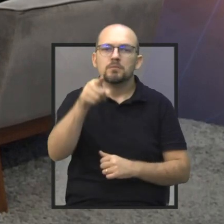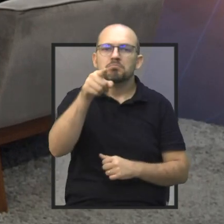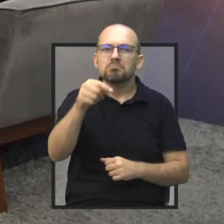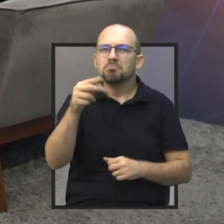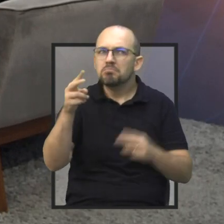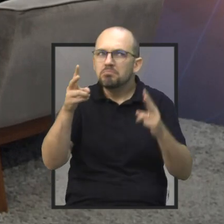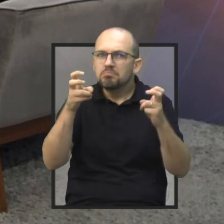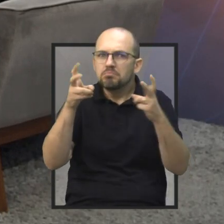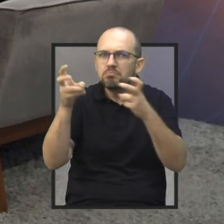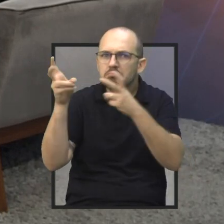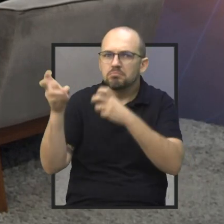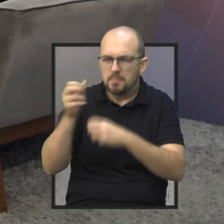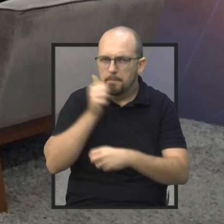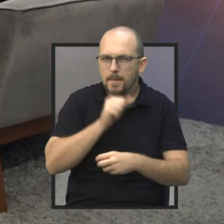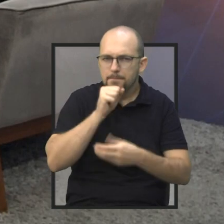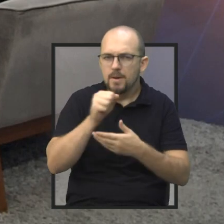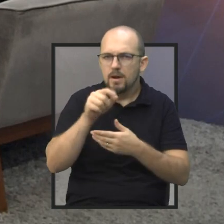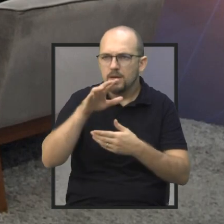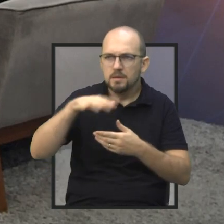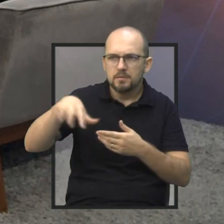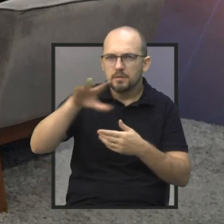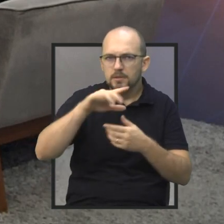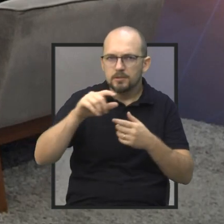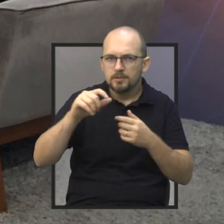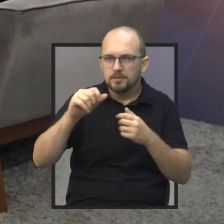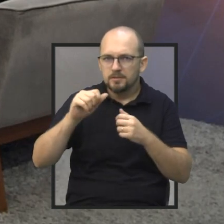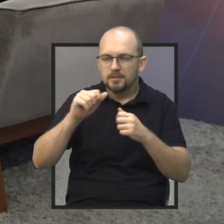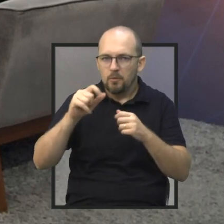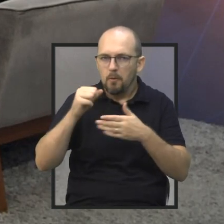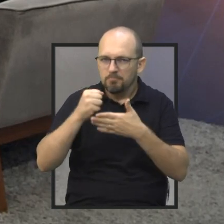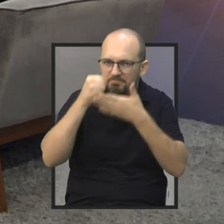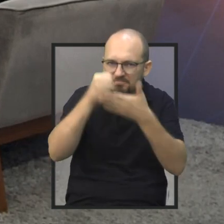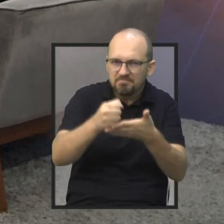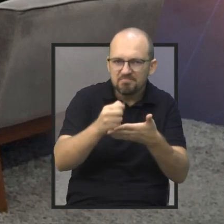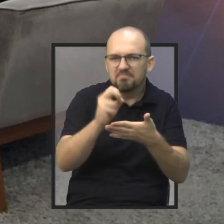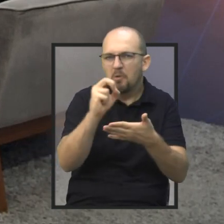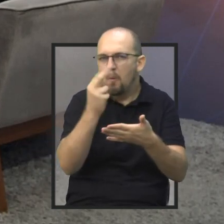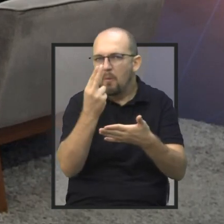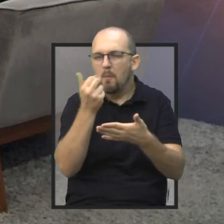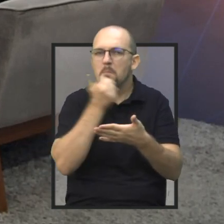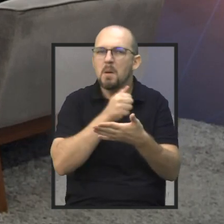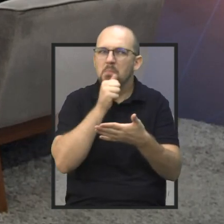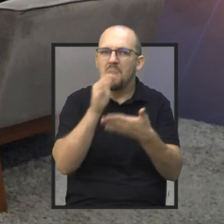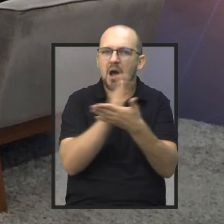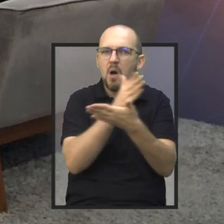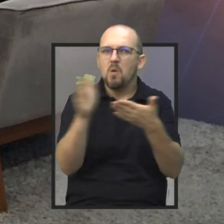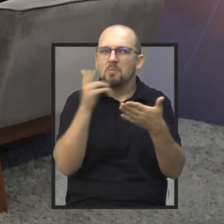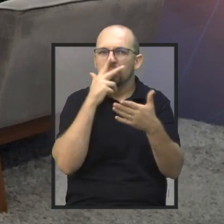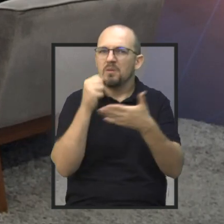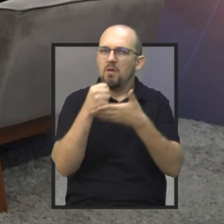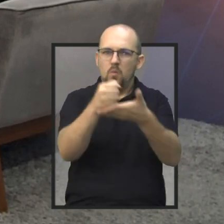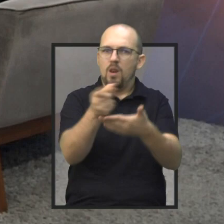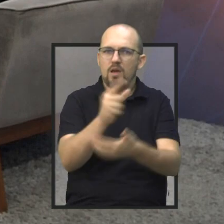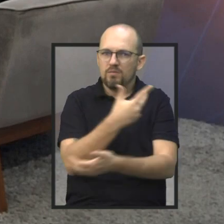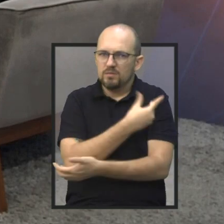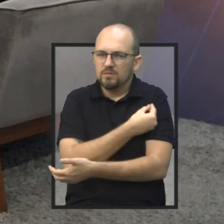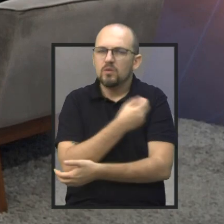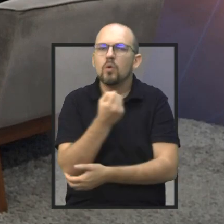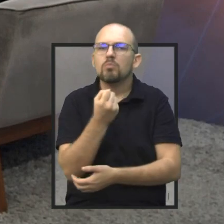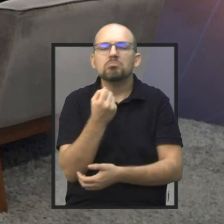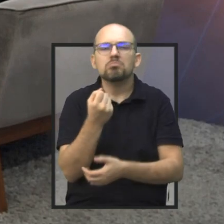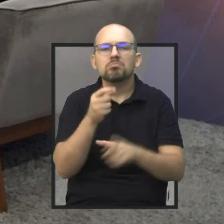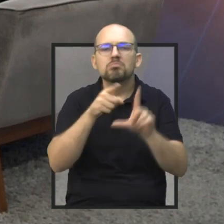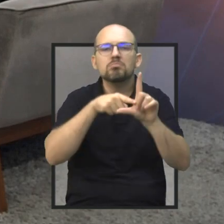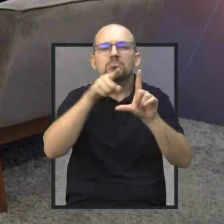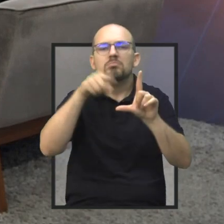a senhora observa, se as mães estão antenadas ou se infelizmente ainda está tendo uma baixa adesão? Como é que estão os dados